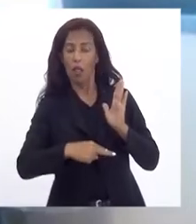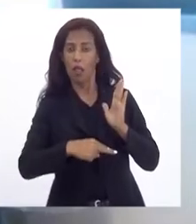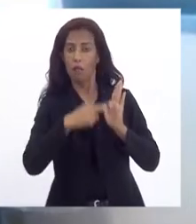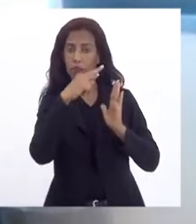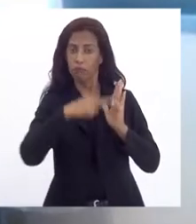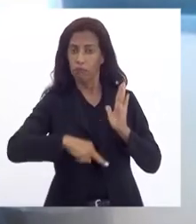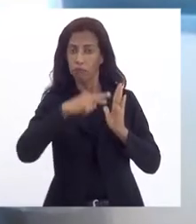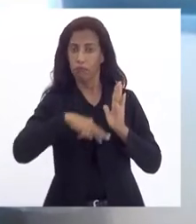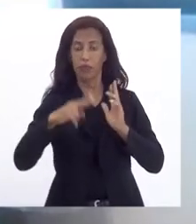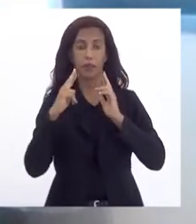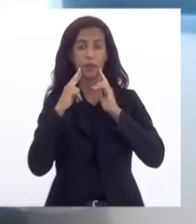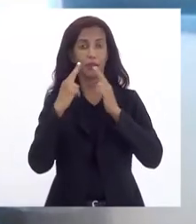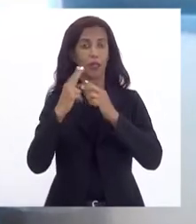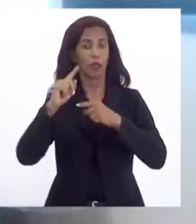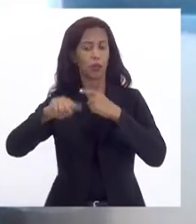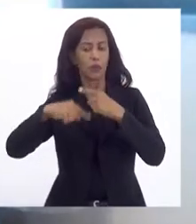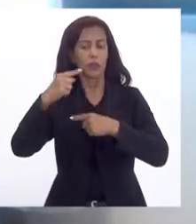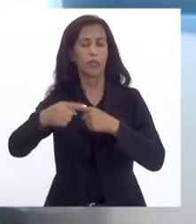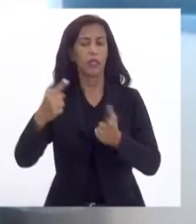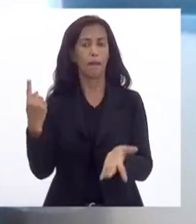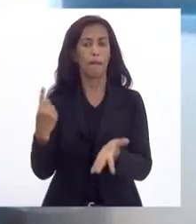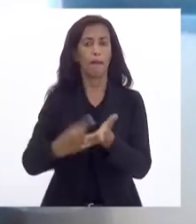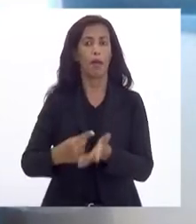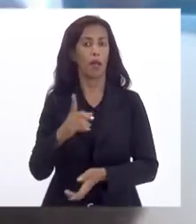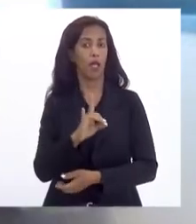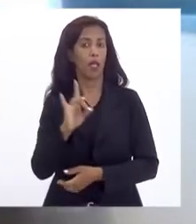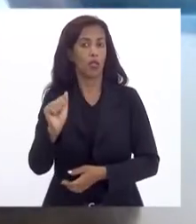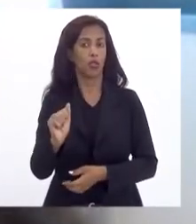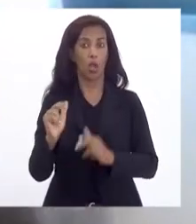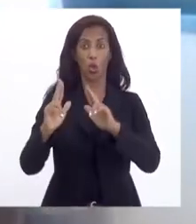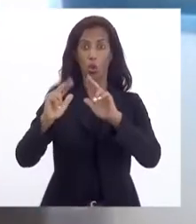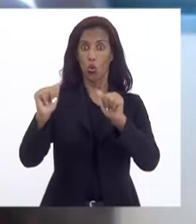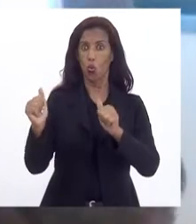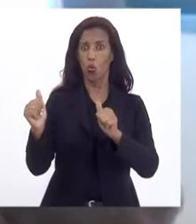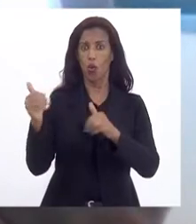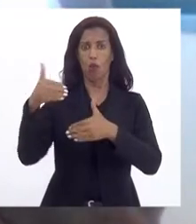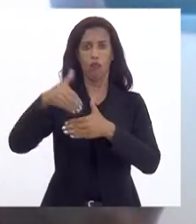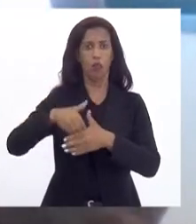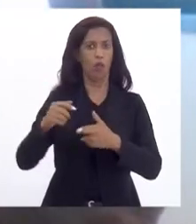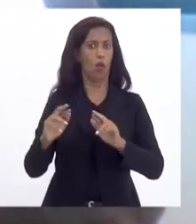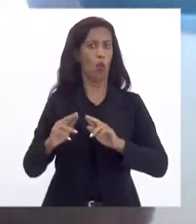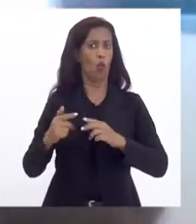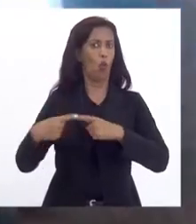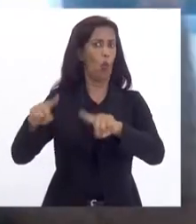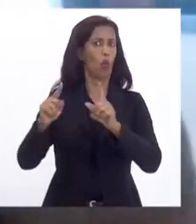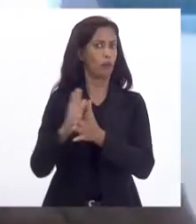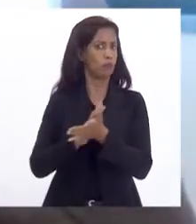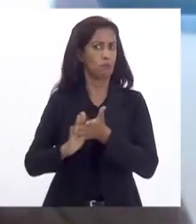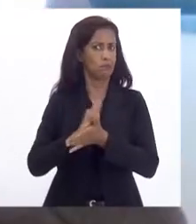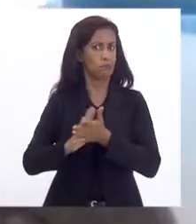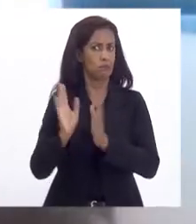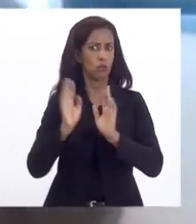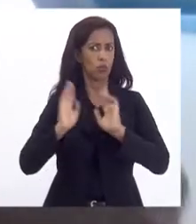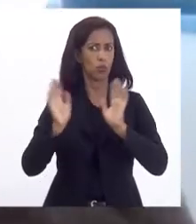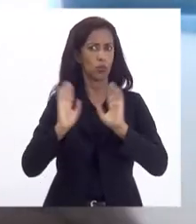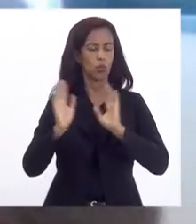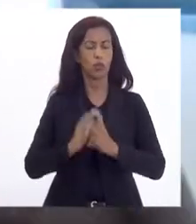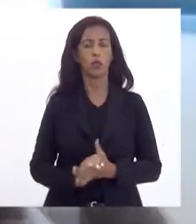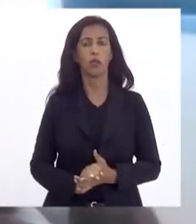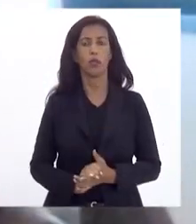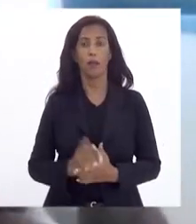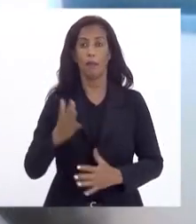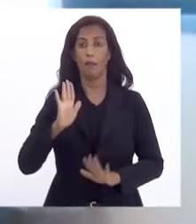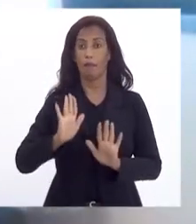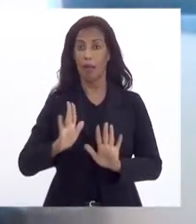na reunião seguinte, marcássemos a data. Nunca votarei contra nenhuma audiência pública. Ao contrário, mas na